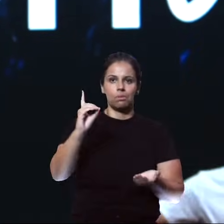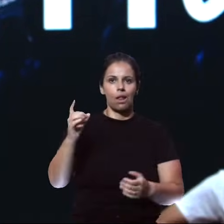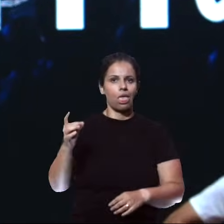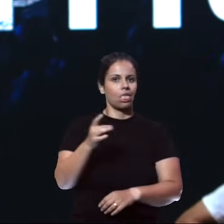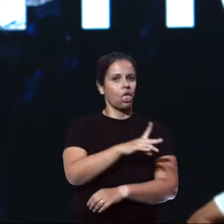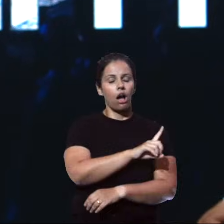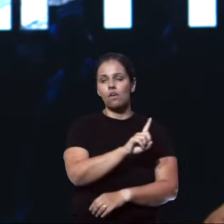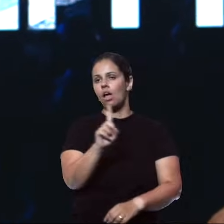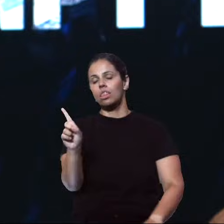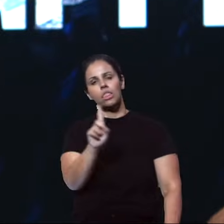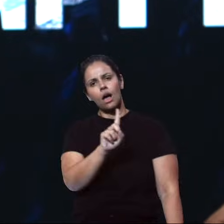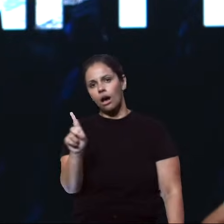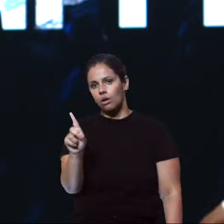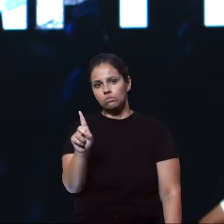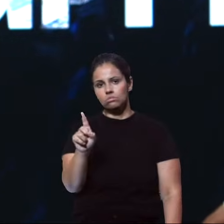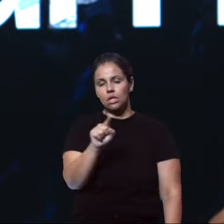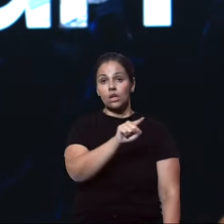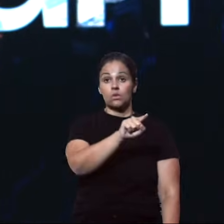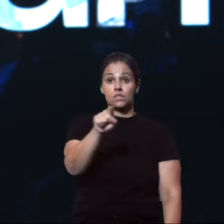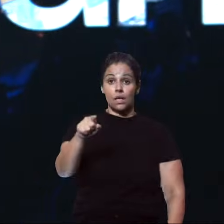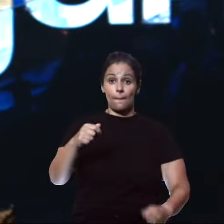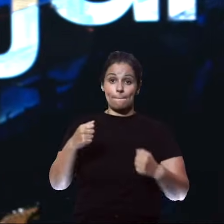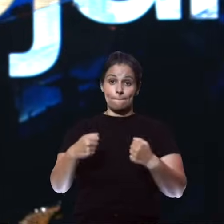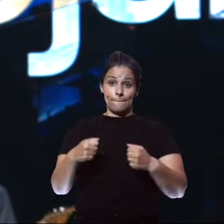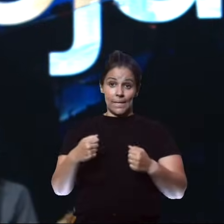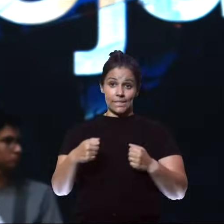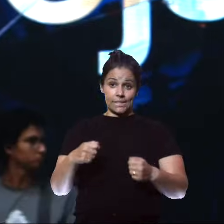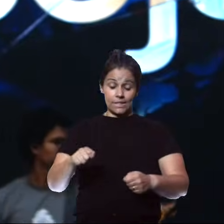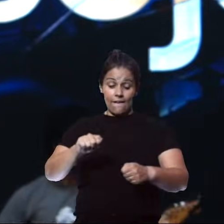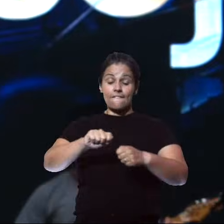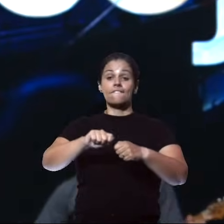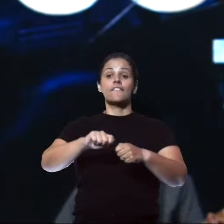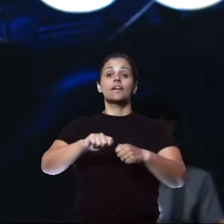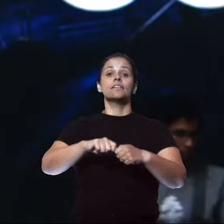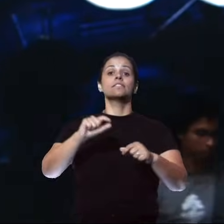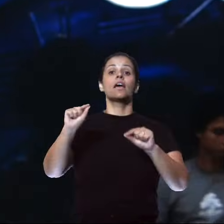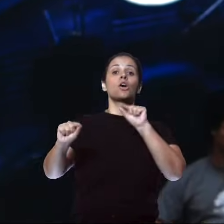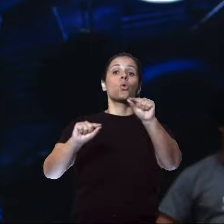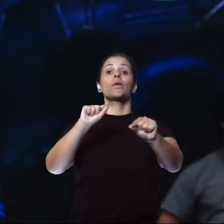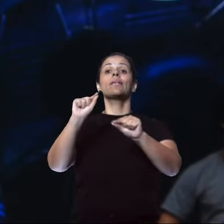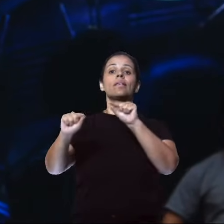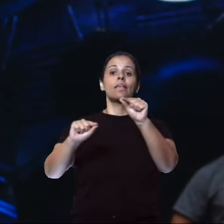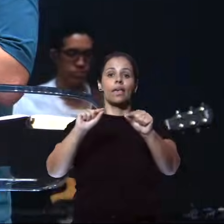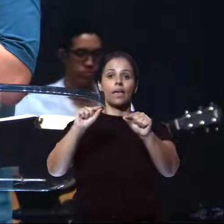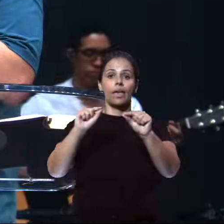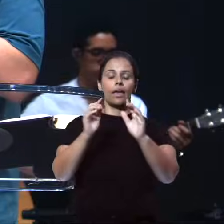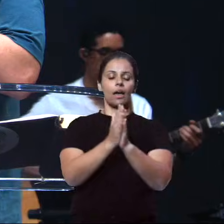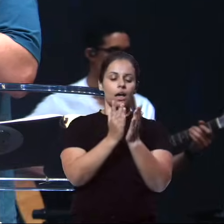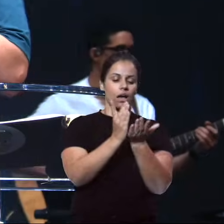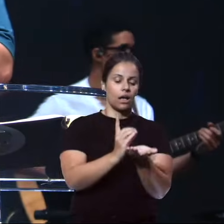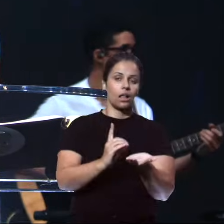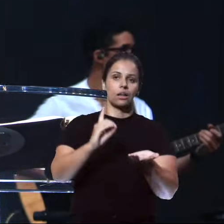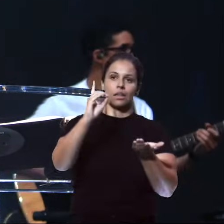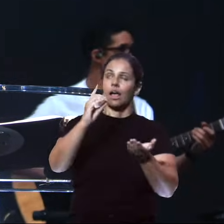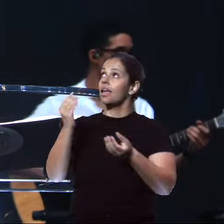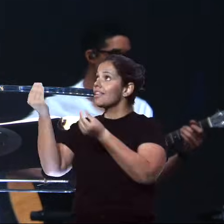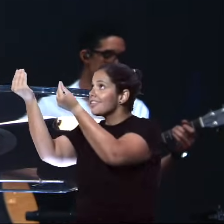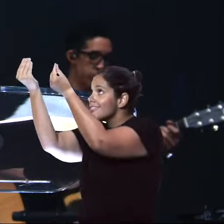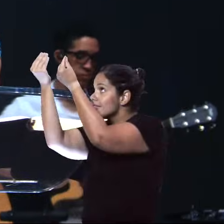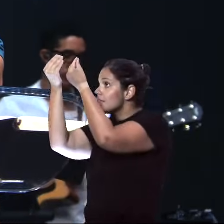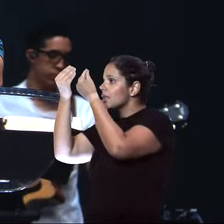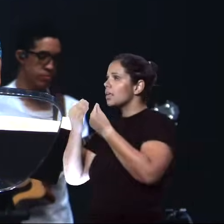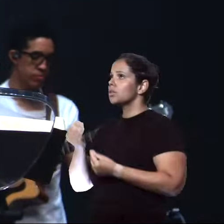Deus. Você deve guardar as boas notícias no seu coração para que elas possam se espalhar para outras